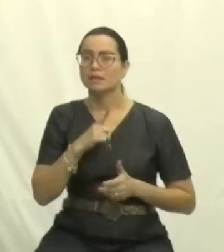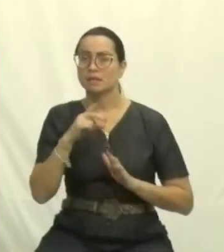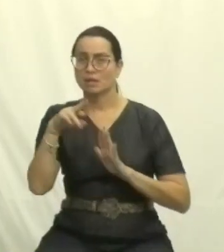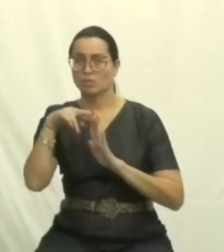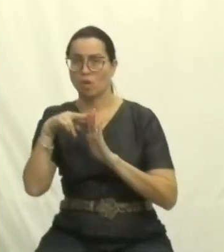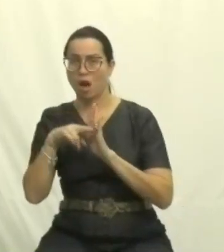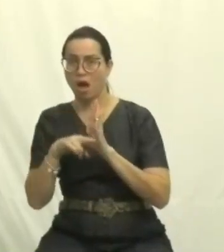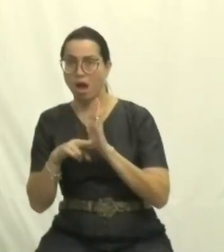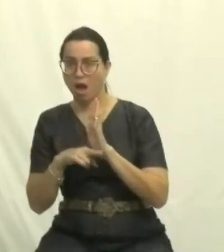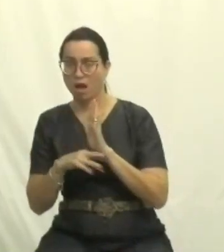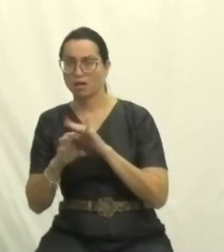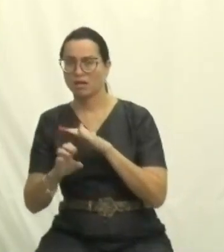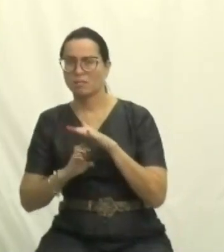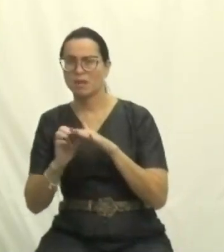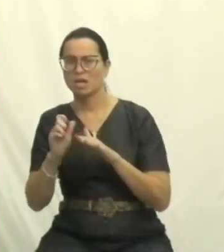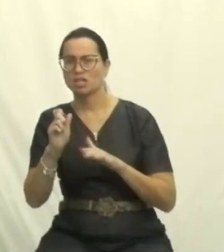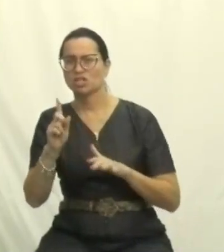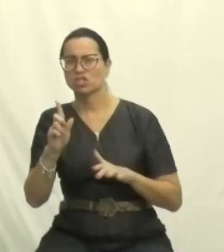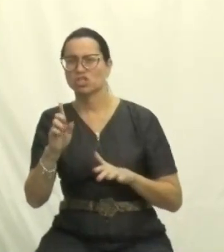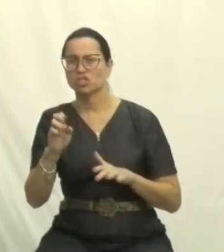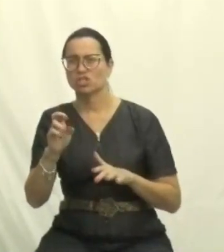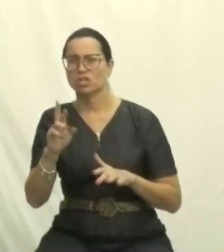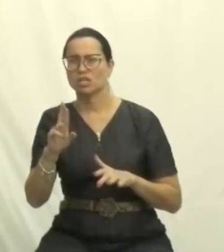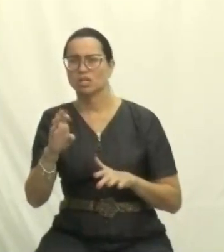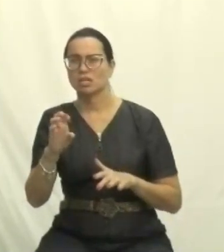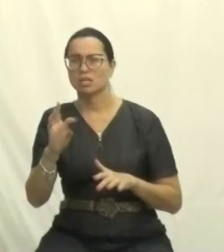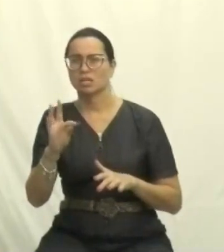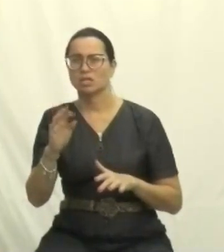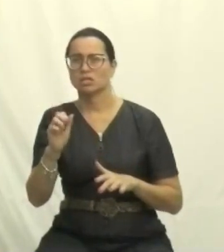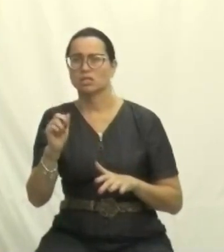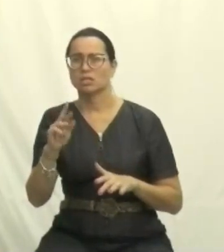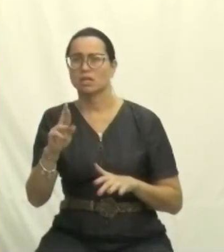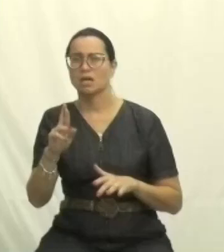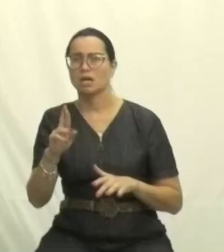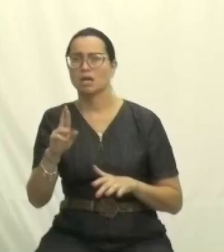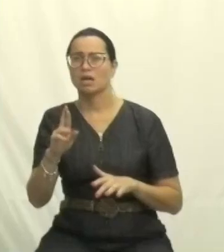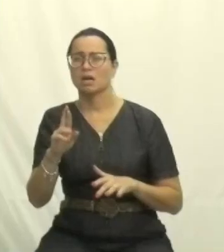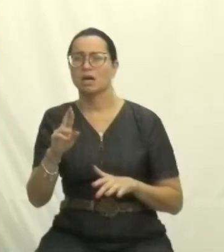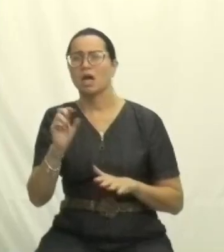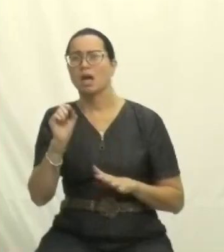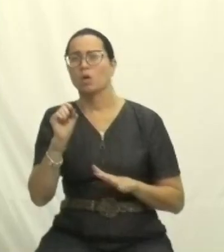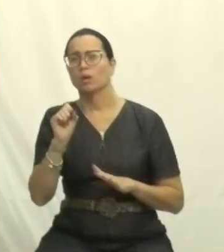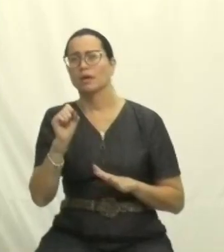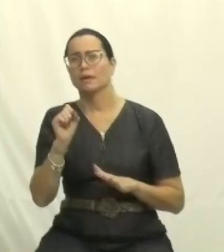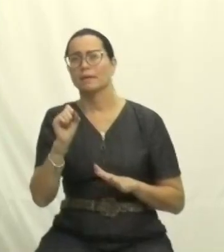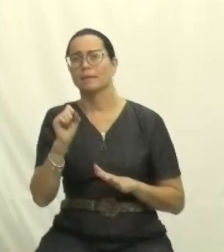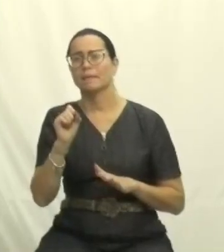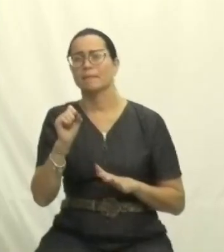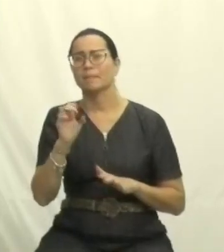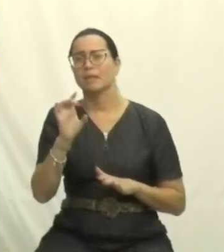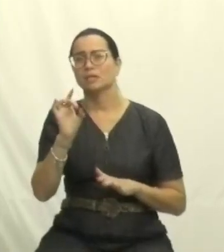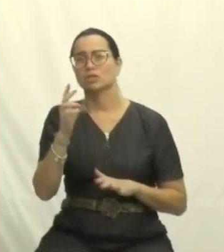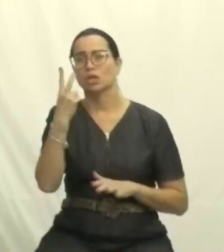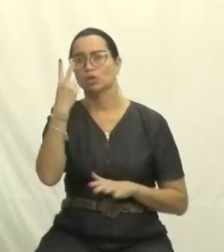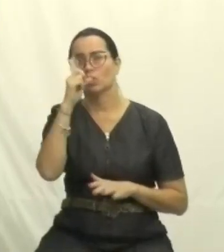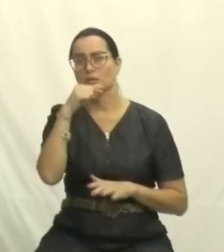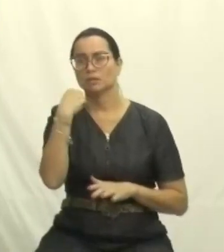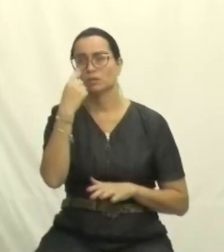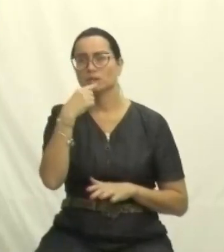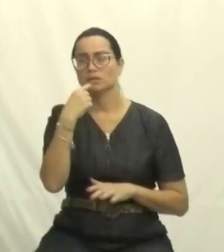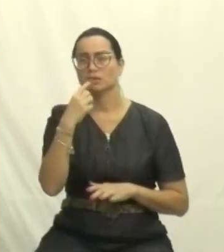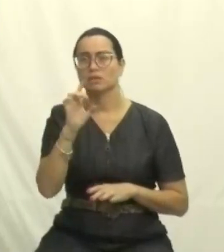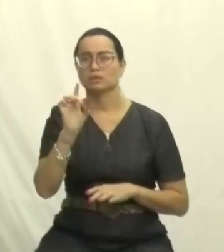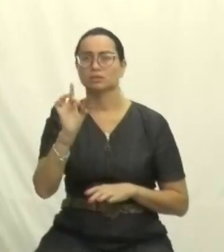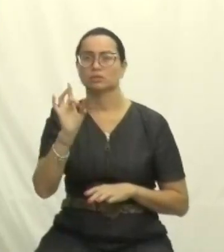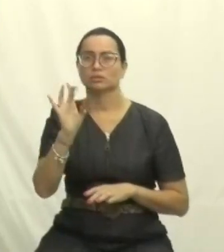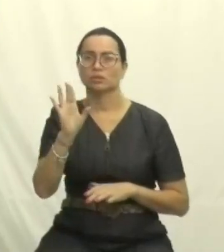empresa, a Gerestar, né? O regramento é que só 2 horas, só que o